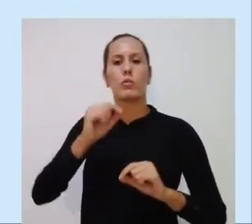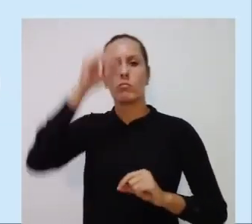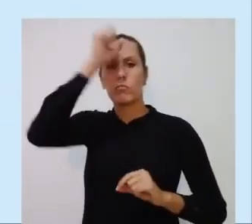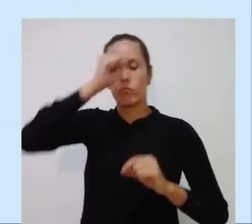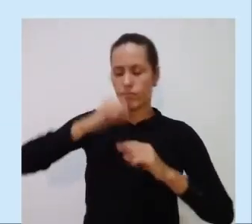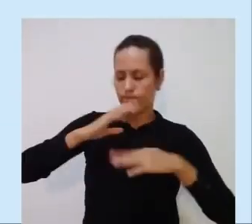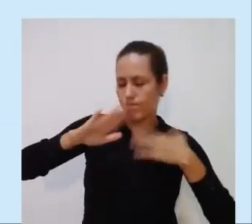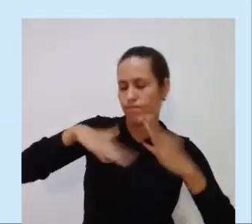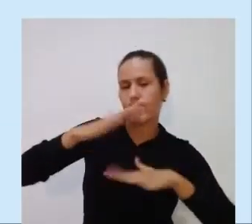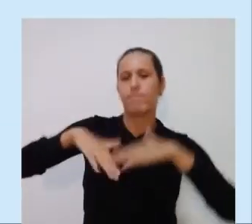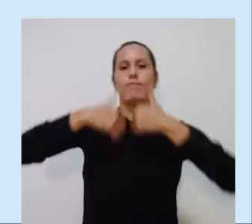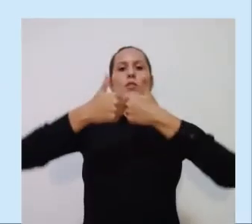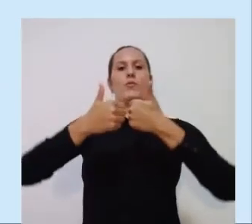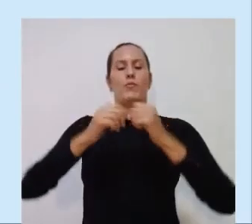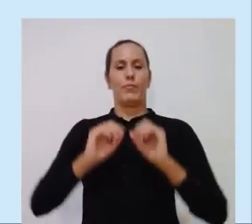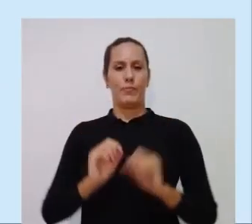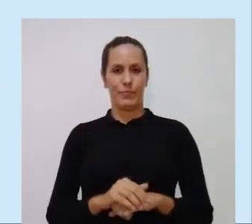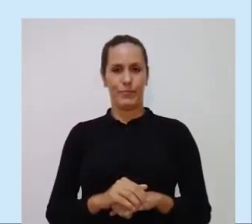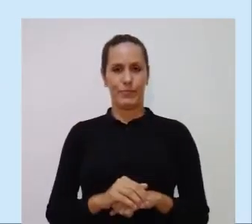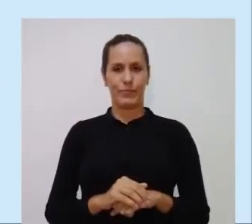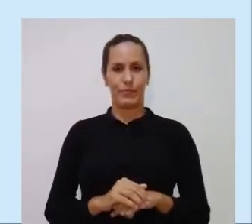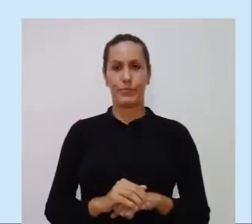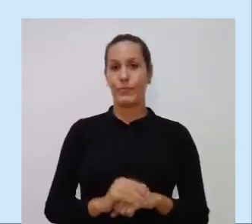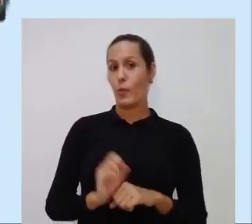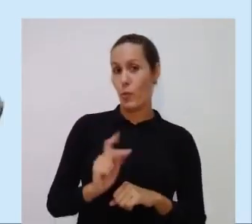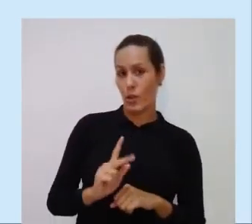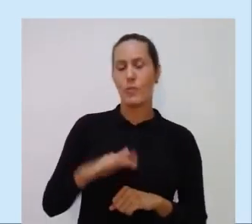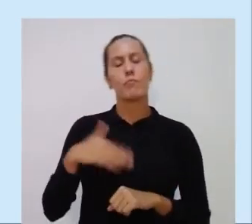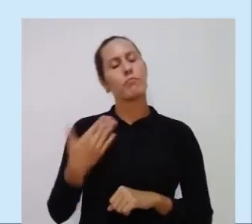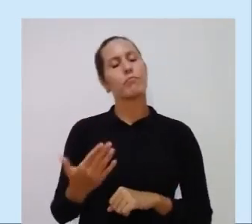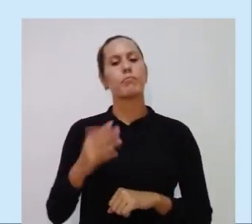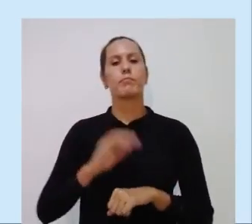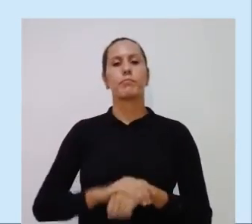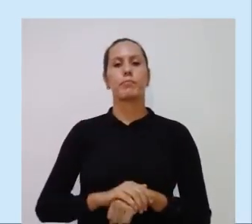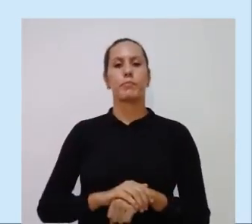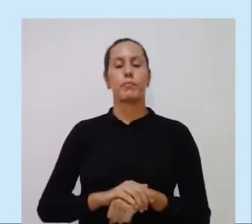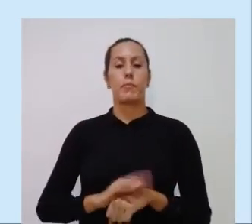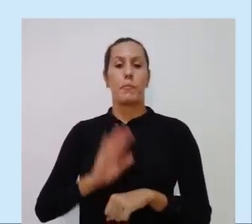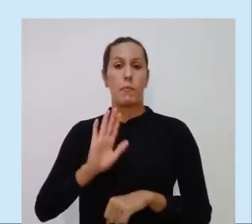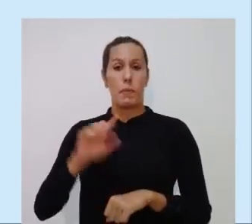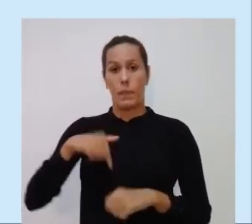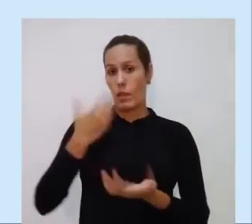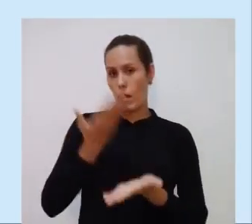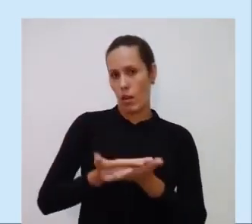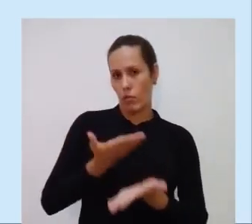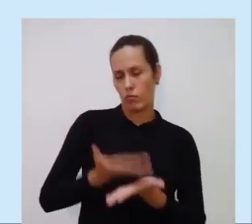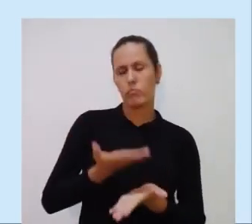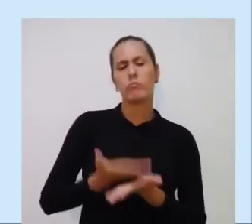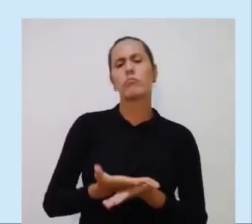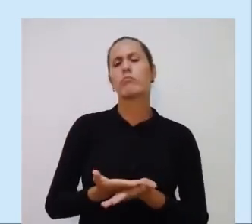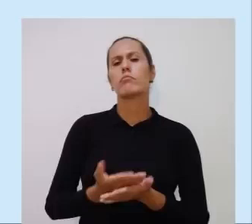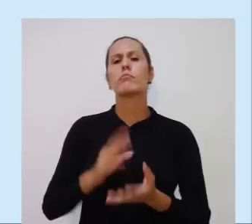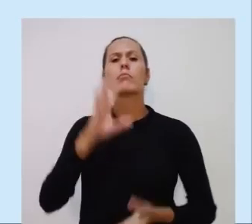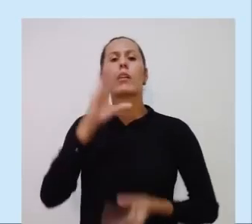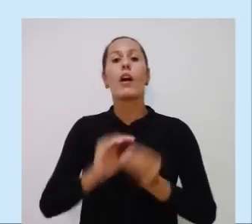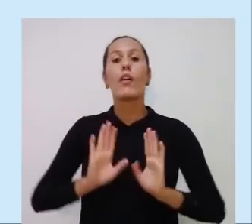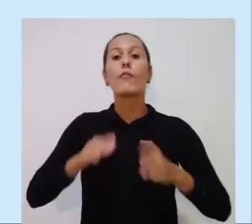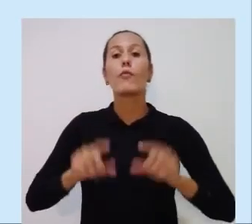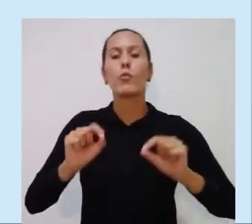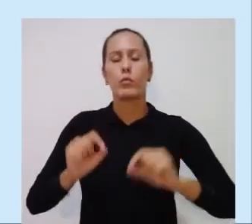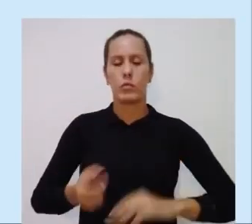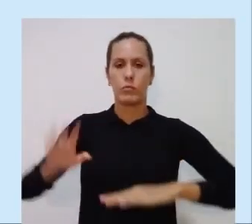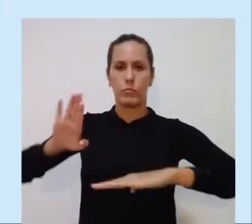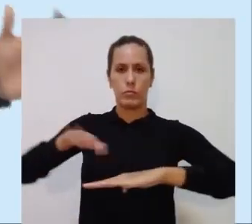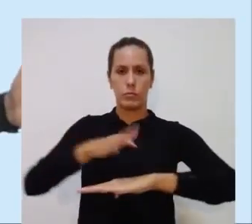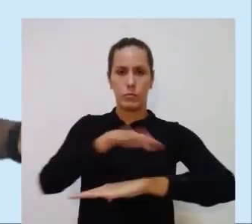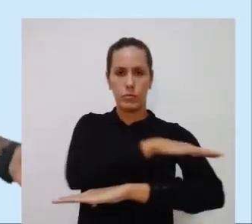vocês consigam melhorar nesse desempenho de vocês, ok? Então vamos lá. A aula de hoje vai se resumir, nessa questão do